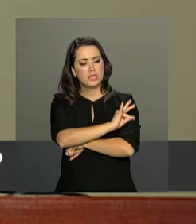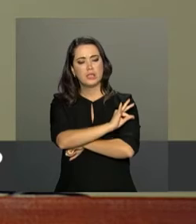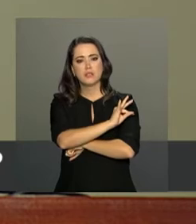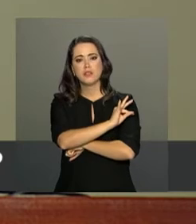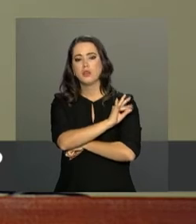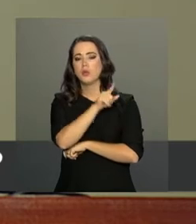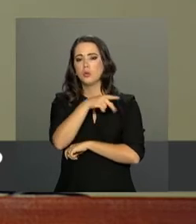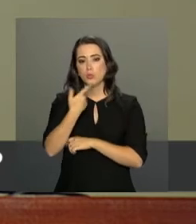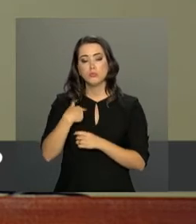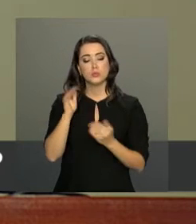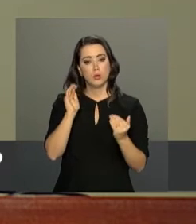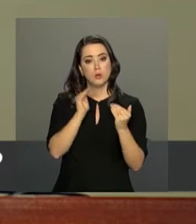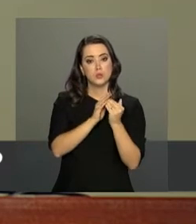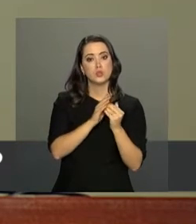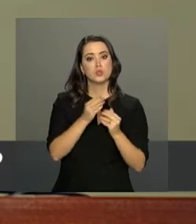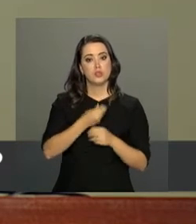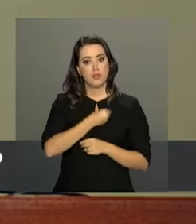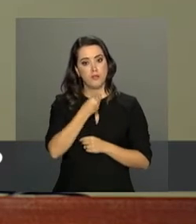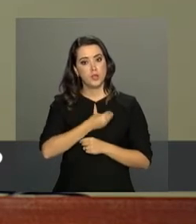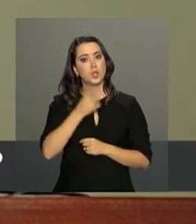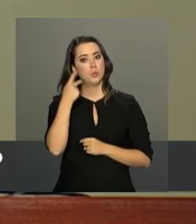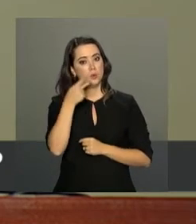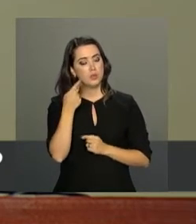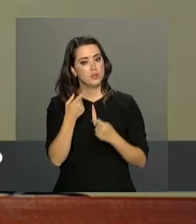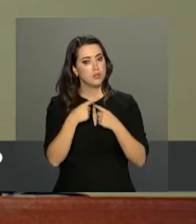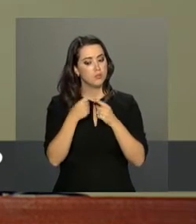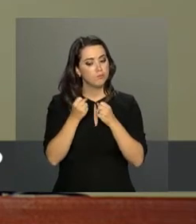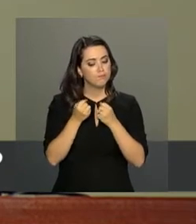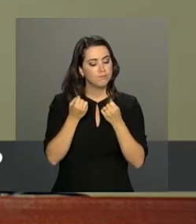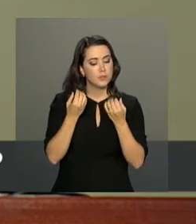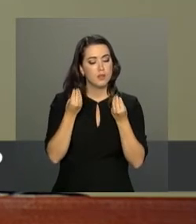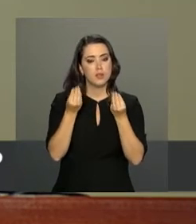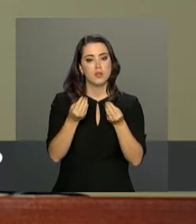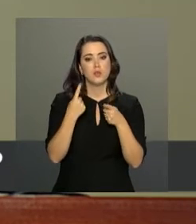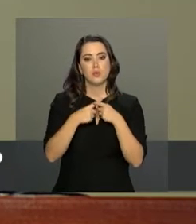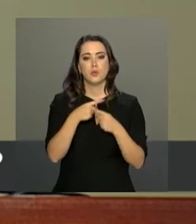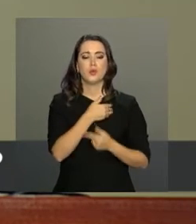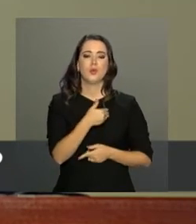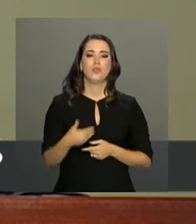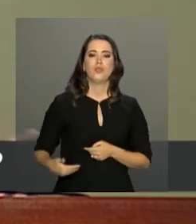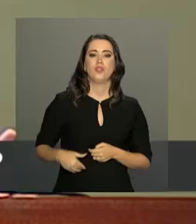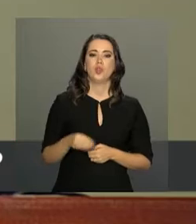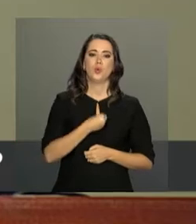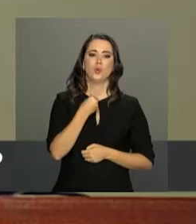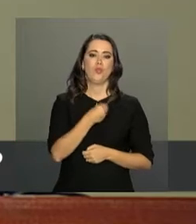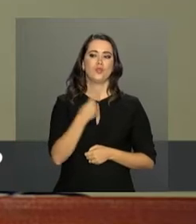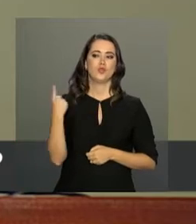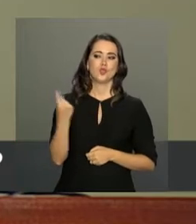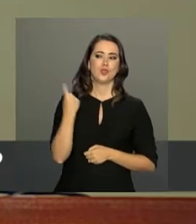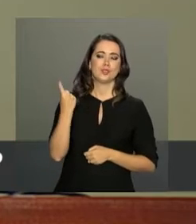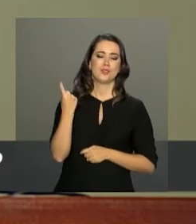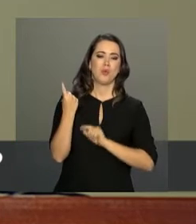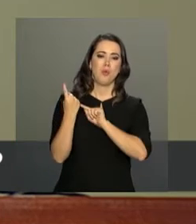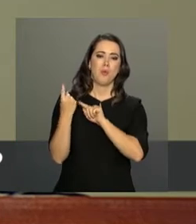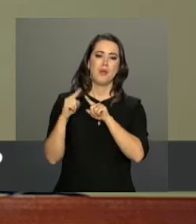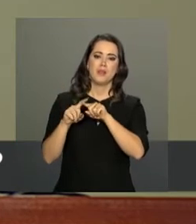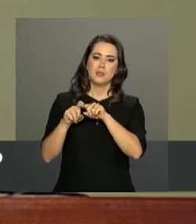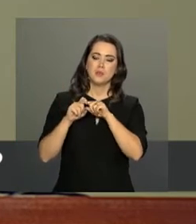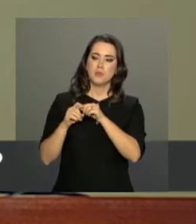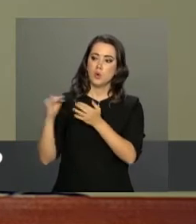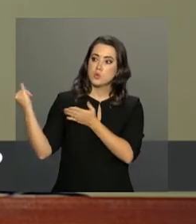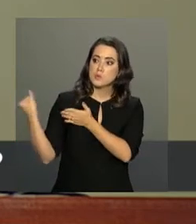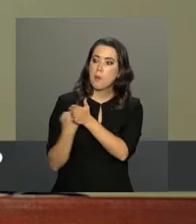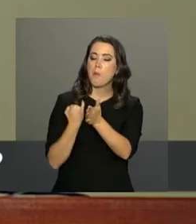pública e já que indispensavelmente tendo em vista que o estado não vive por conta própria mas vive pela contribuição